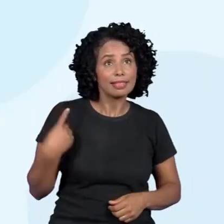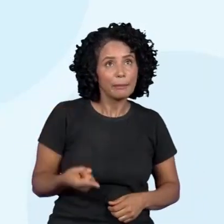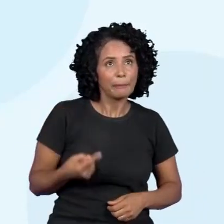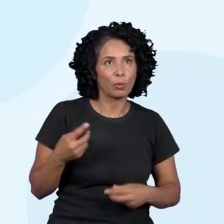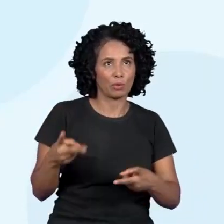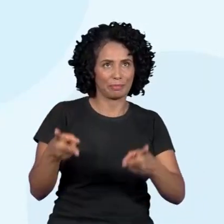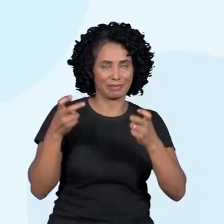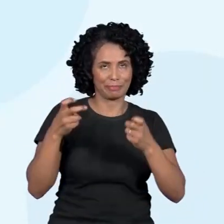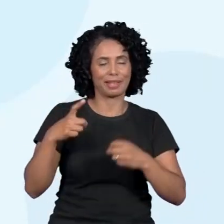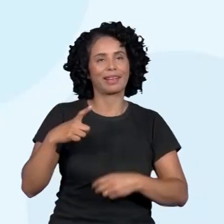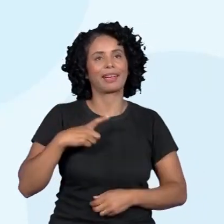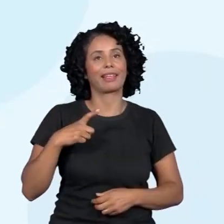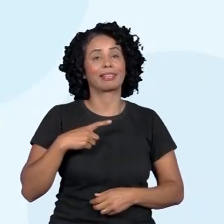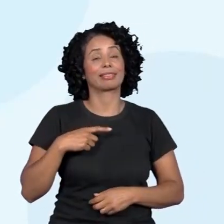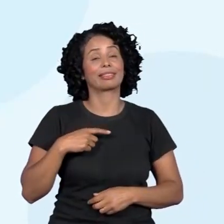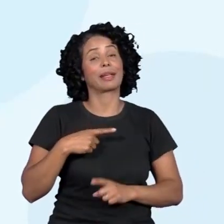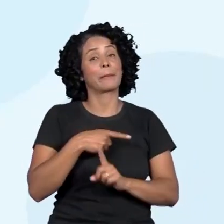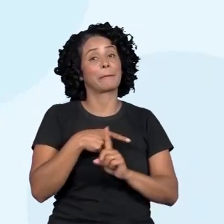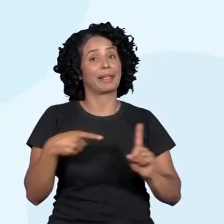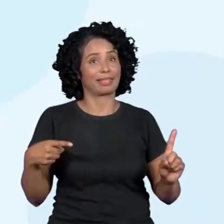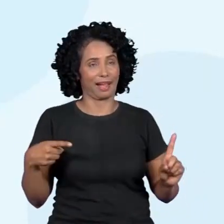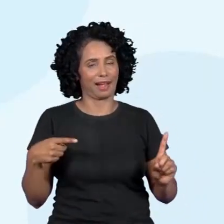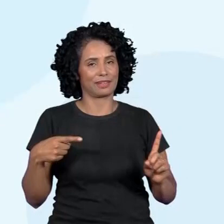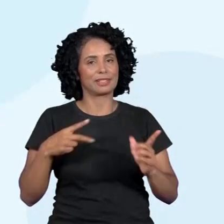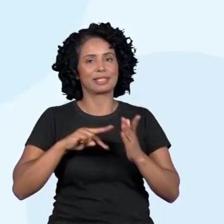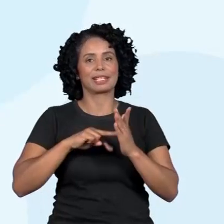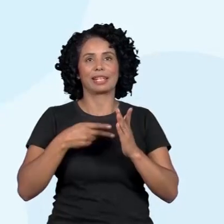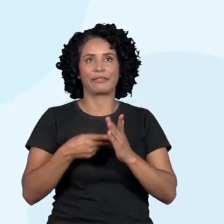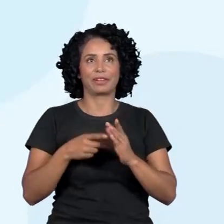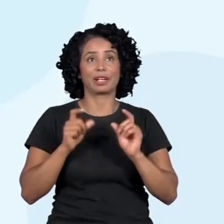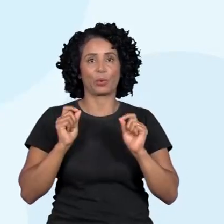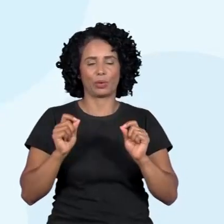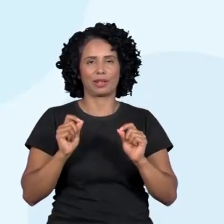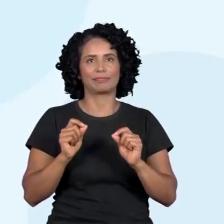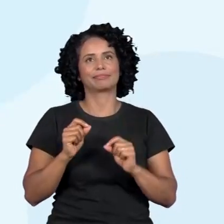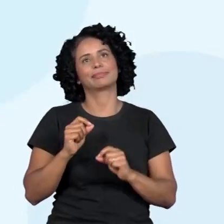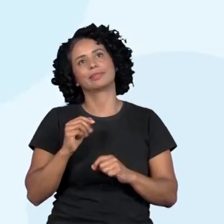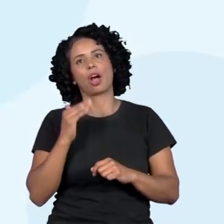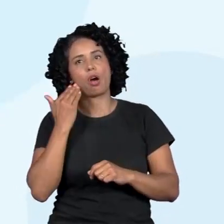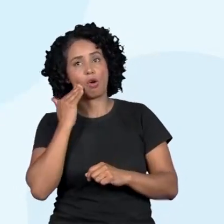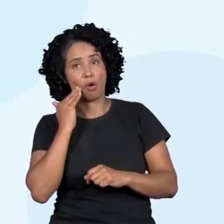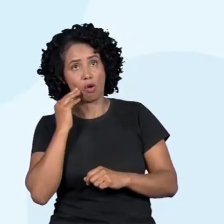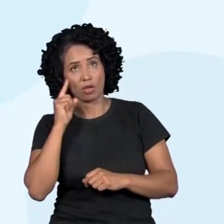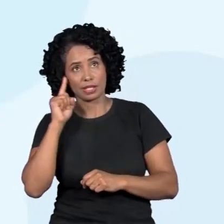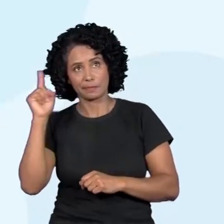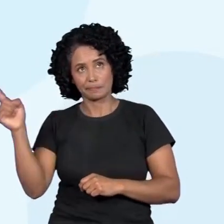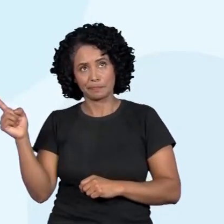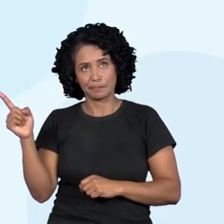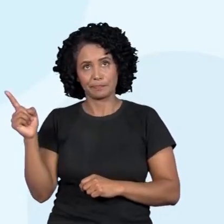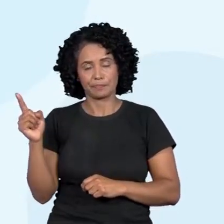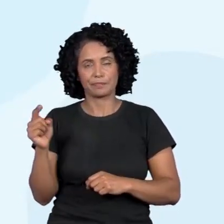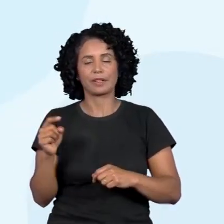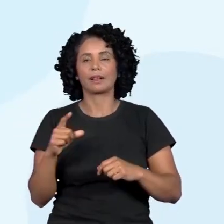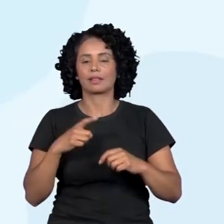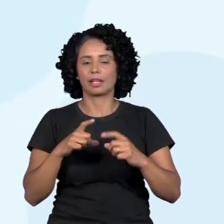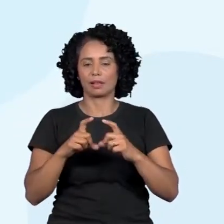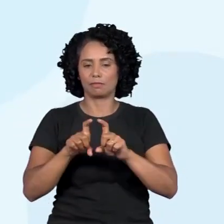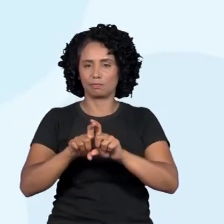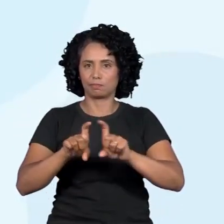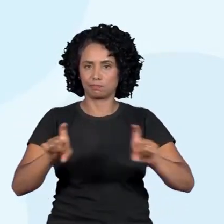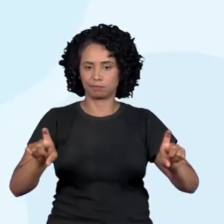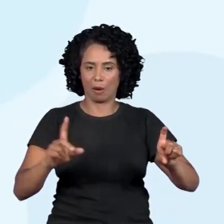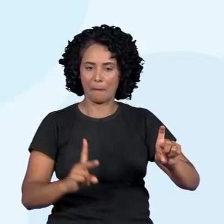as metades, que são a tira mais salmão, a tira amarela são os quartos,